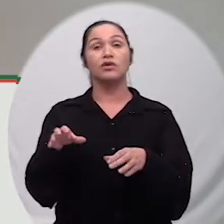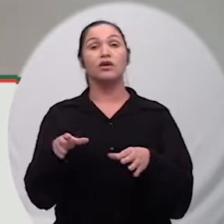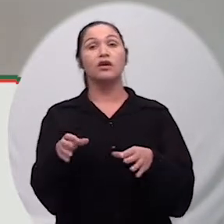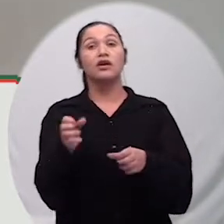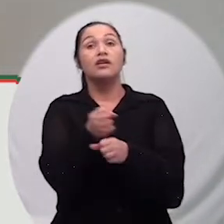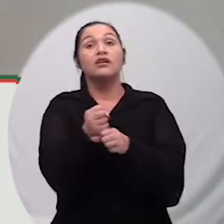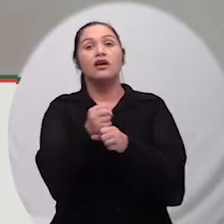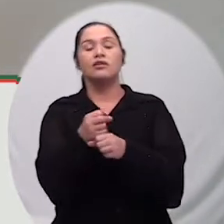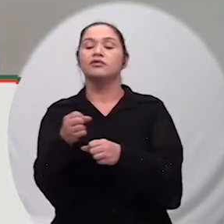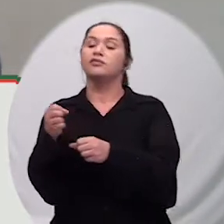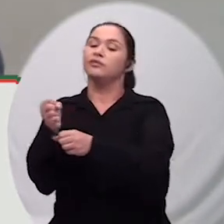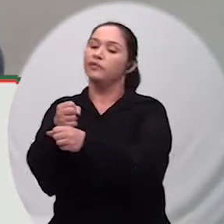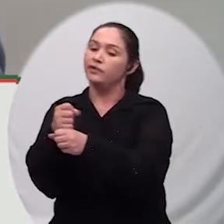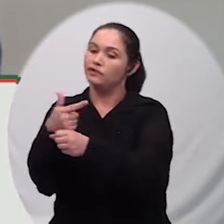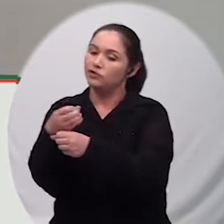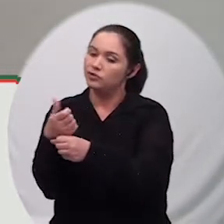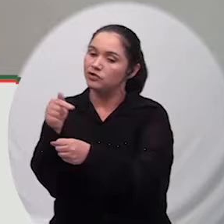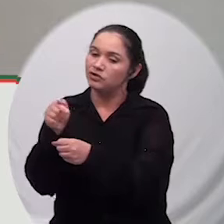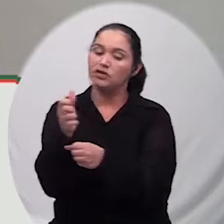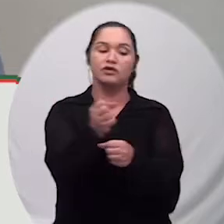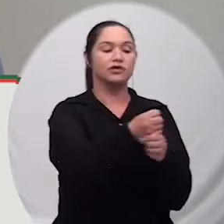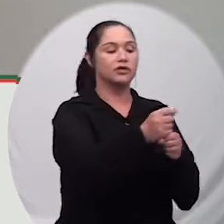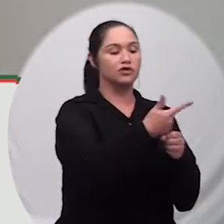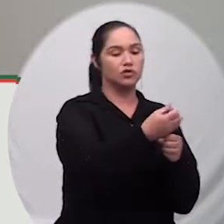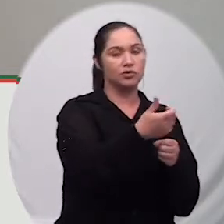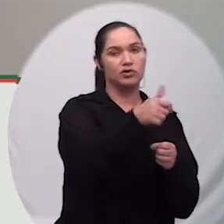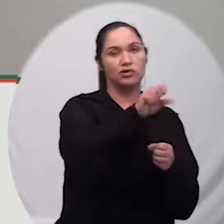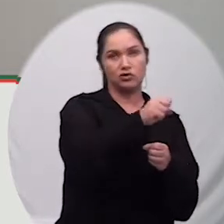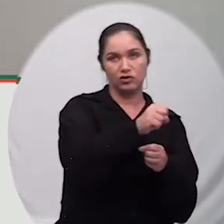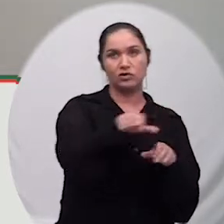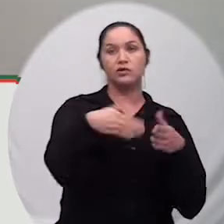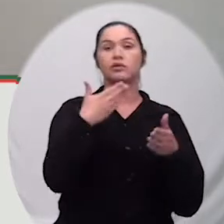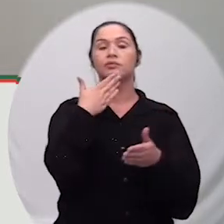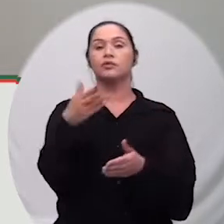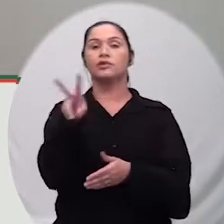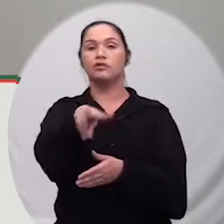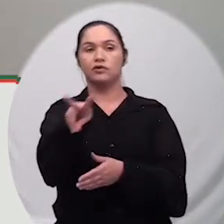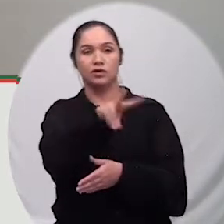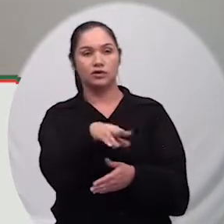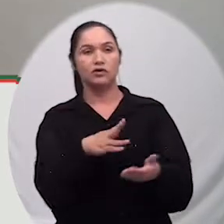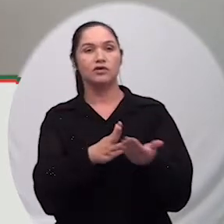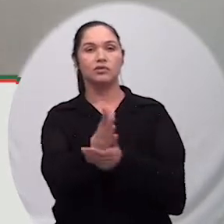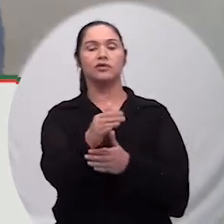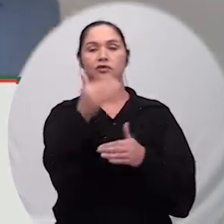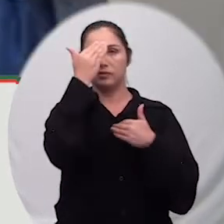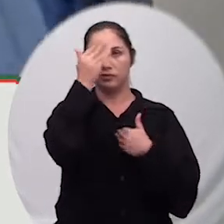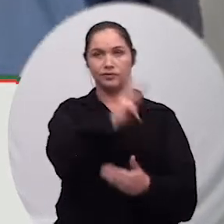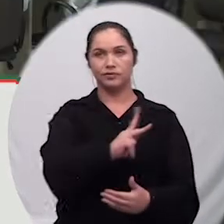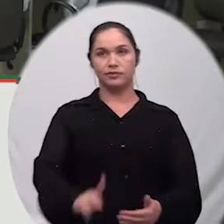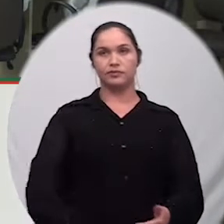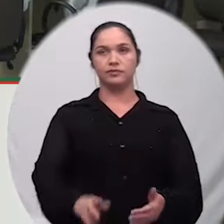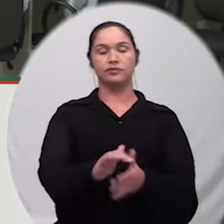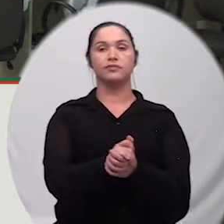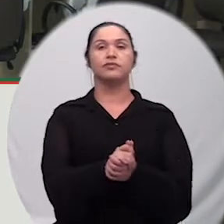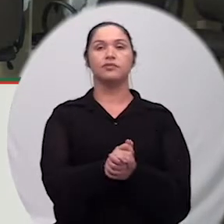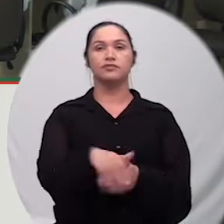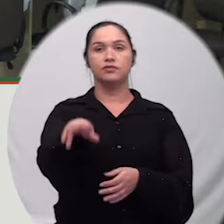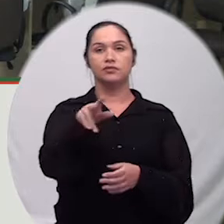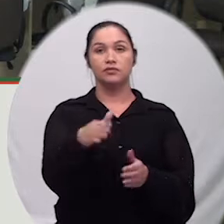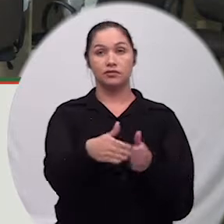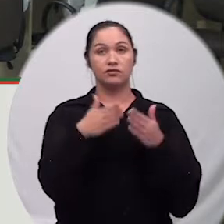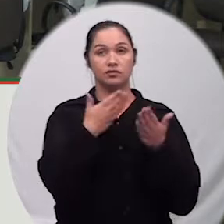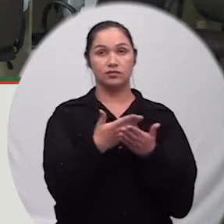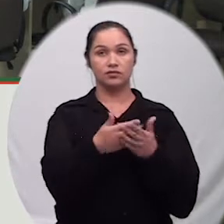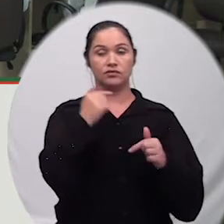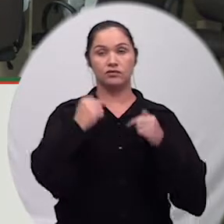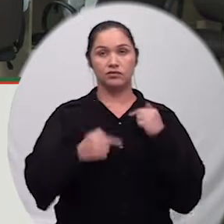senhor presidente, é que eu trago esse requerimento e peço a aprovação das vereadoras e dos vereadores. Obrigado, senhor presidente. O requerimento continua em